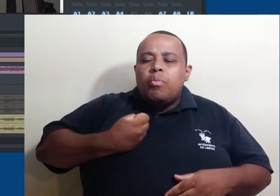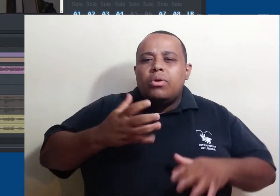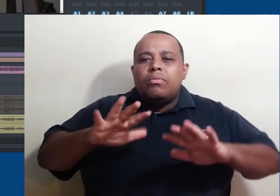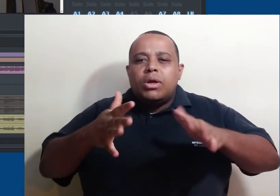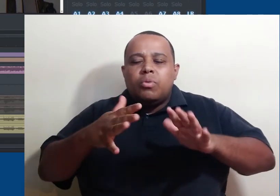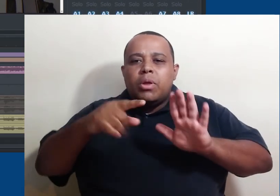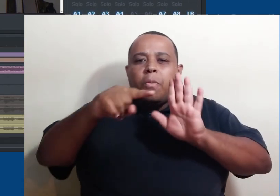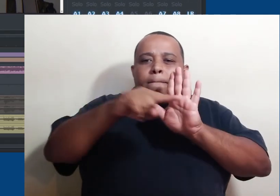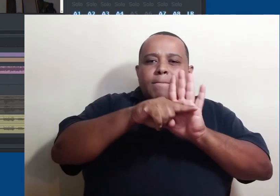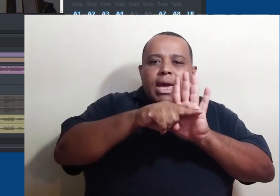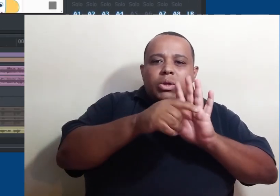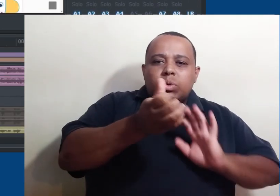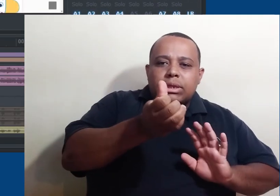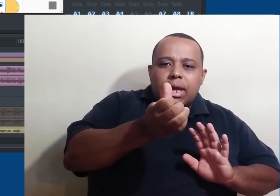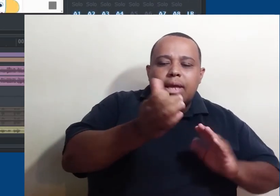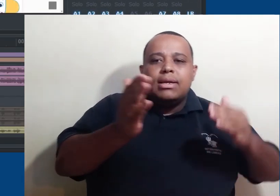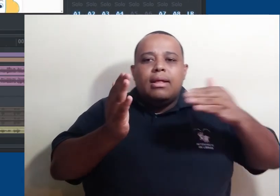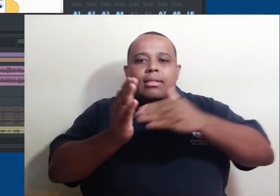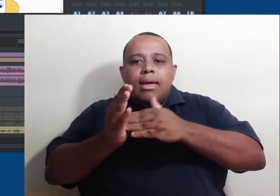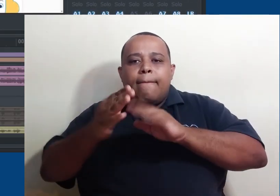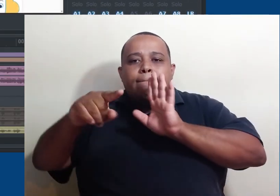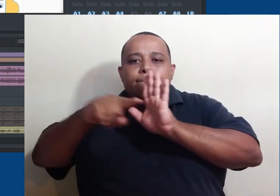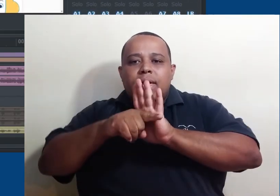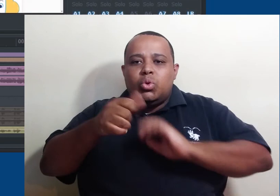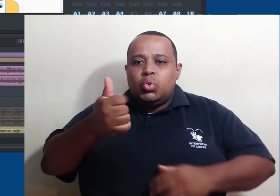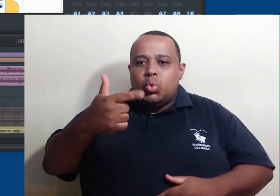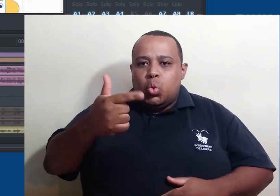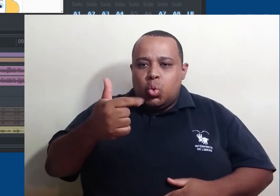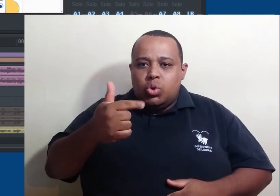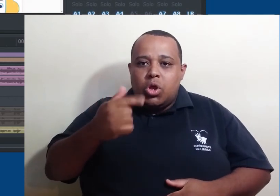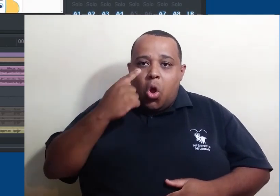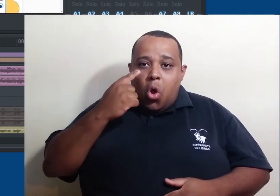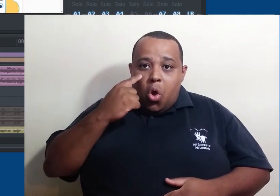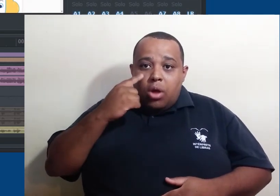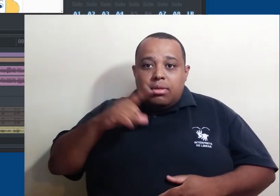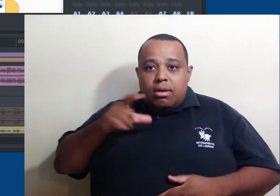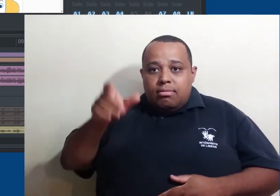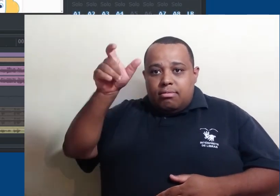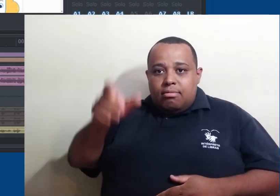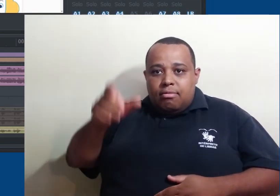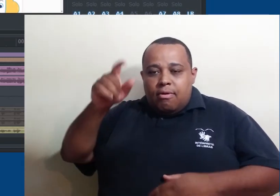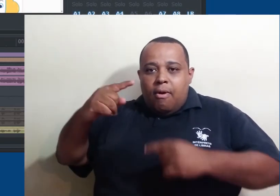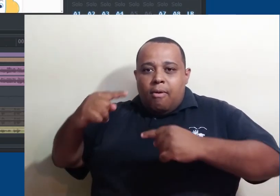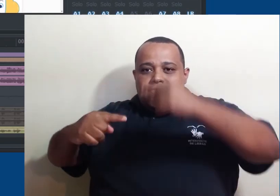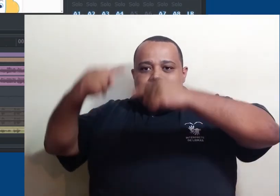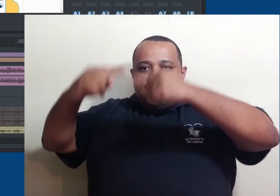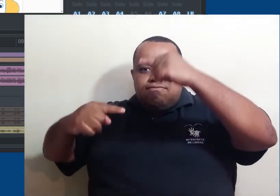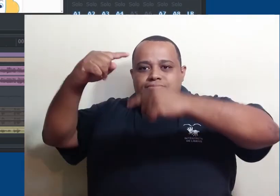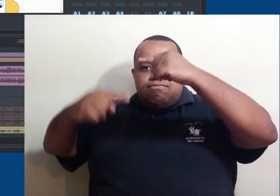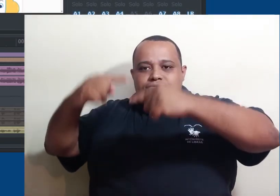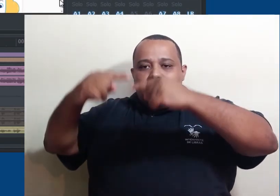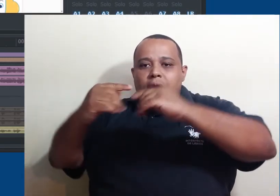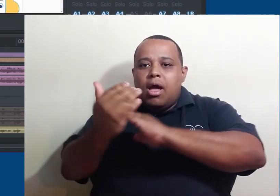menos 6 a menos 12. O que eu digo com isso? Quando a gente está aqui, vamos ver onde que a voz está batendo aqui no nosso medidor. A voz